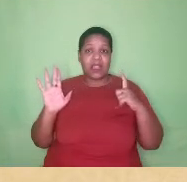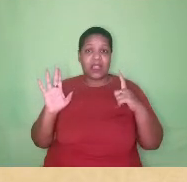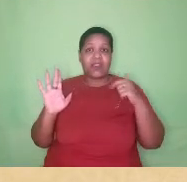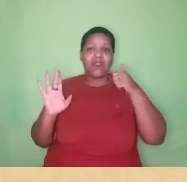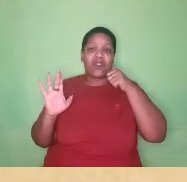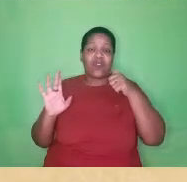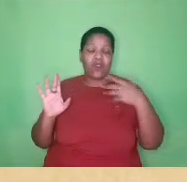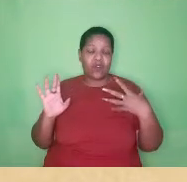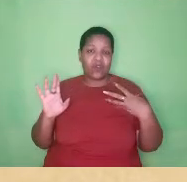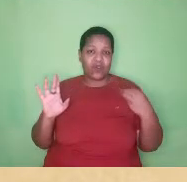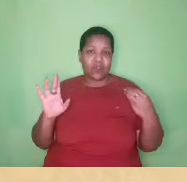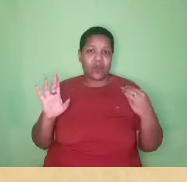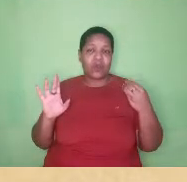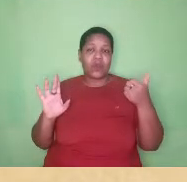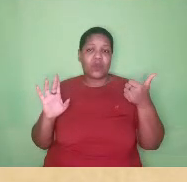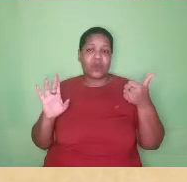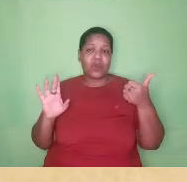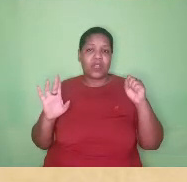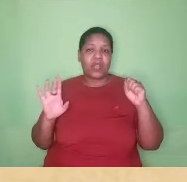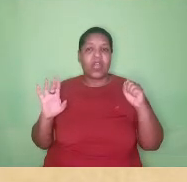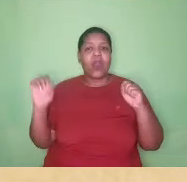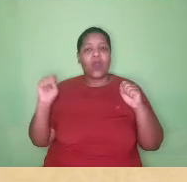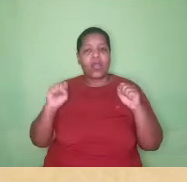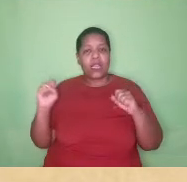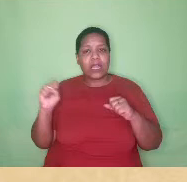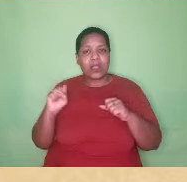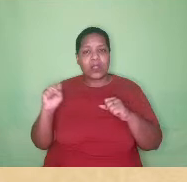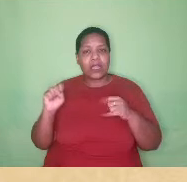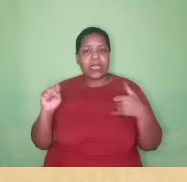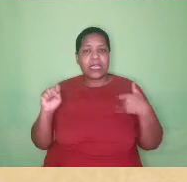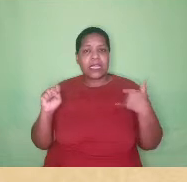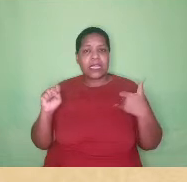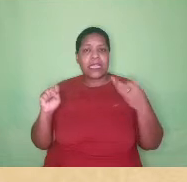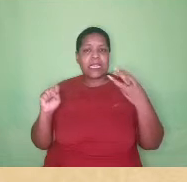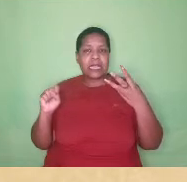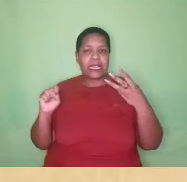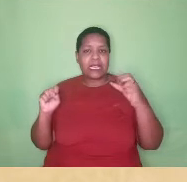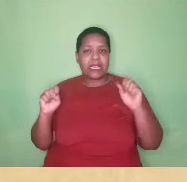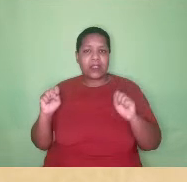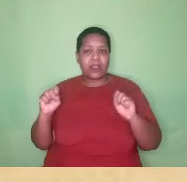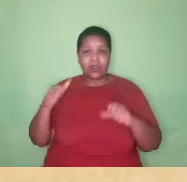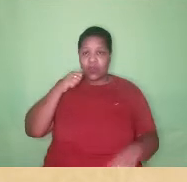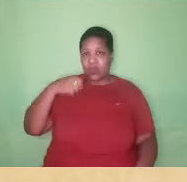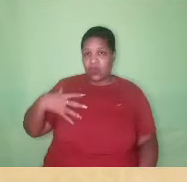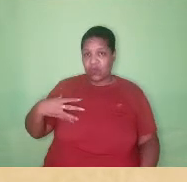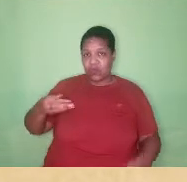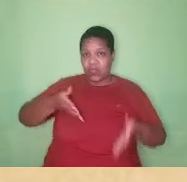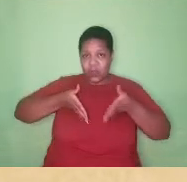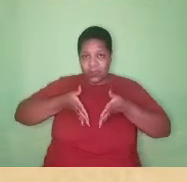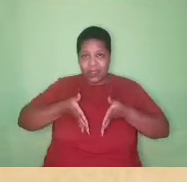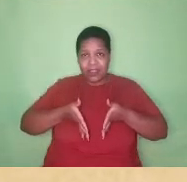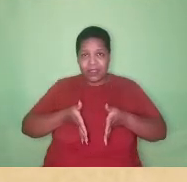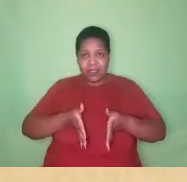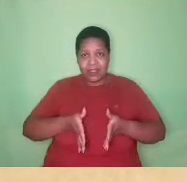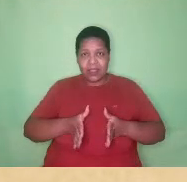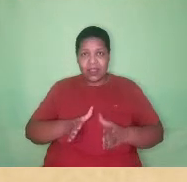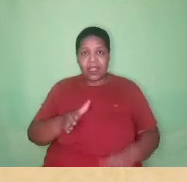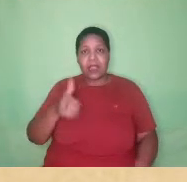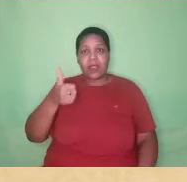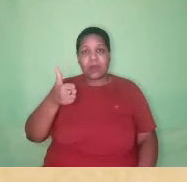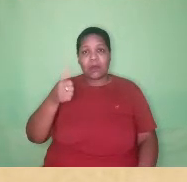1870, com 20 anos, em 88 ela estava com 38 anos. E esse filho que nasceu em 1870,